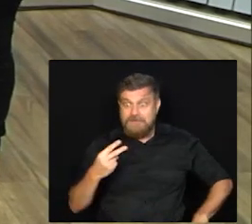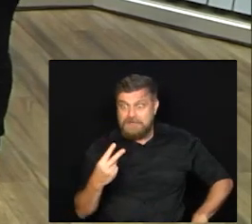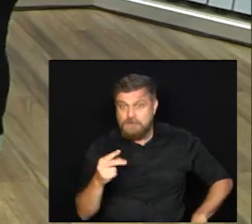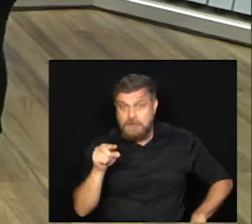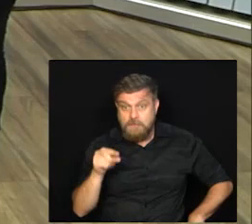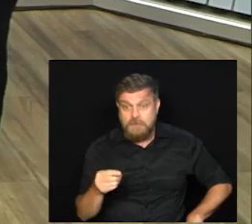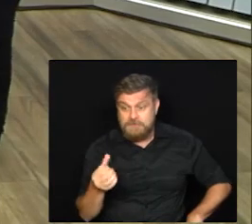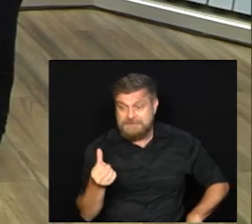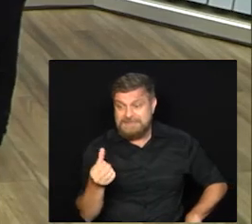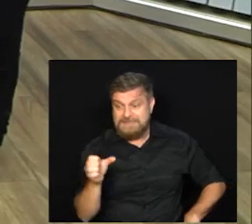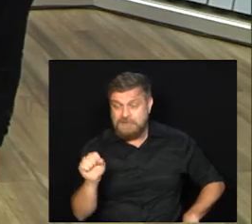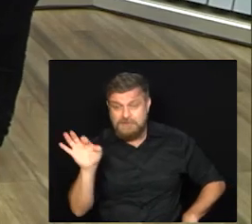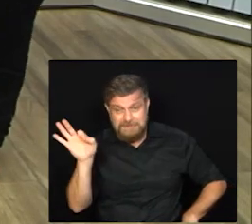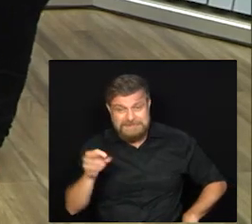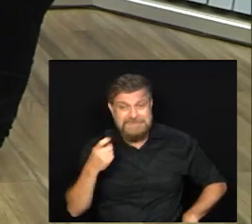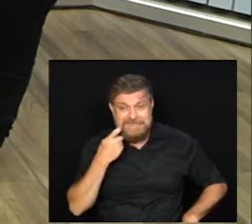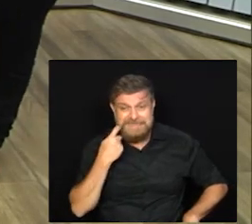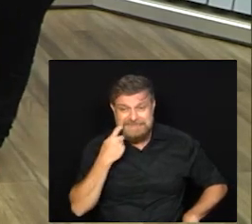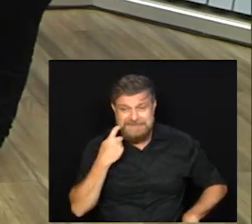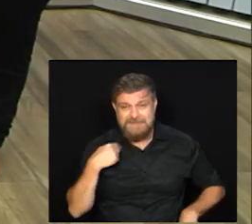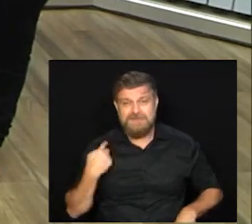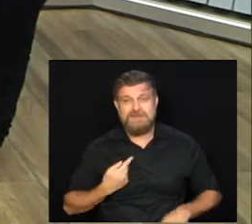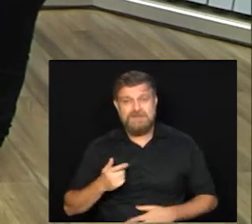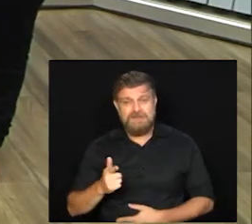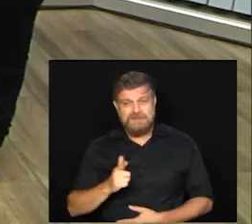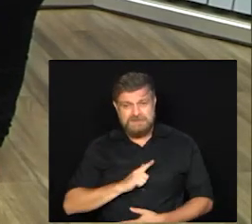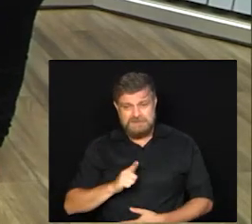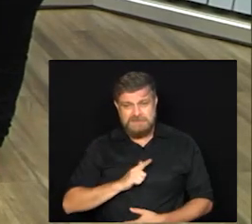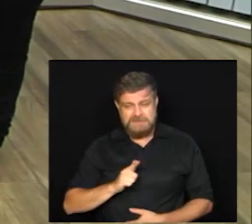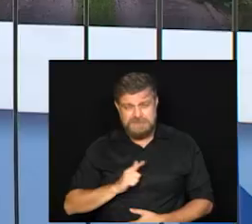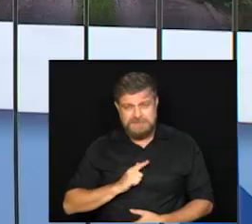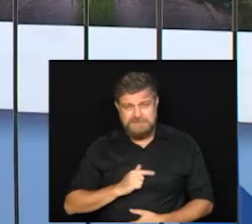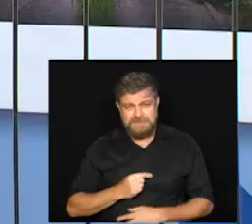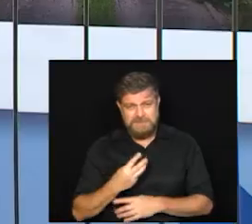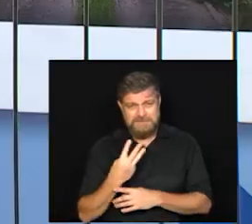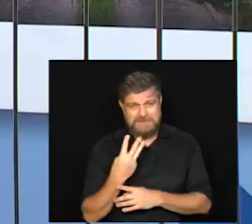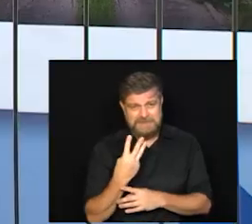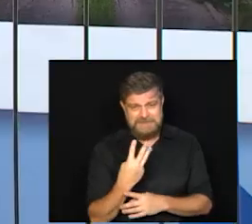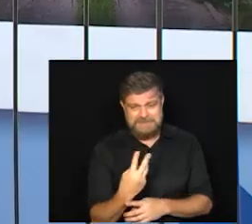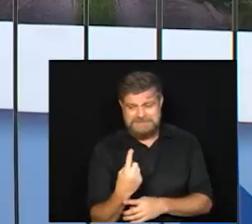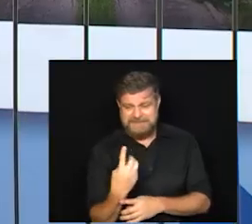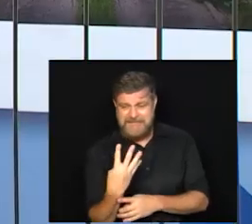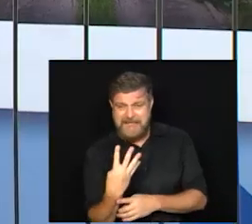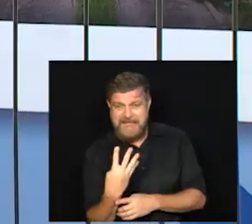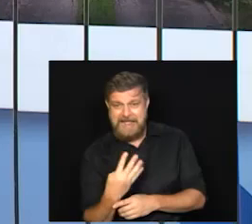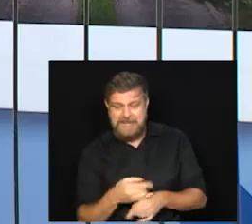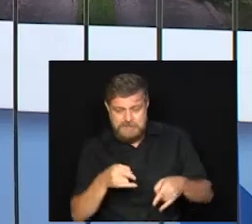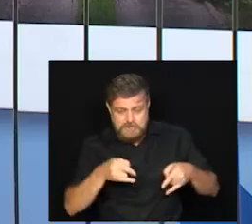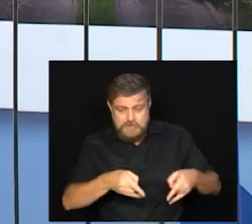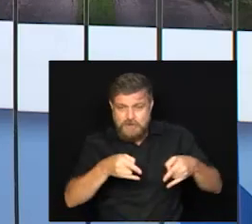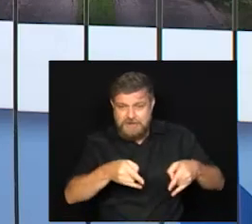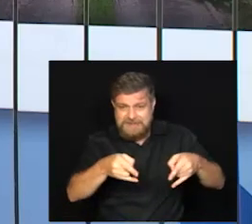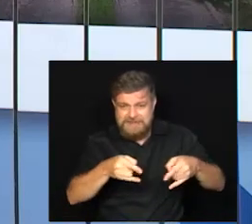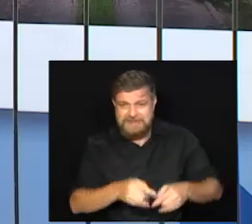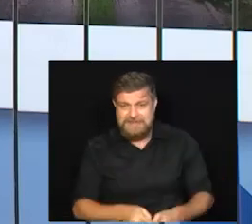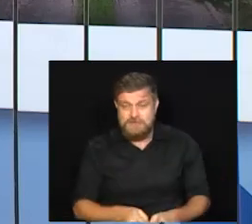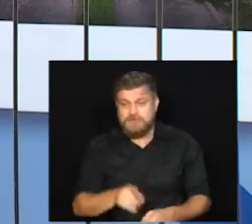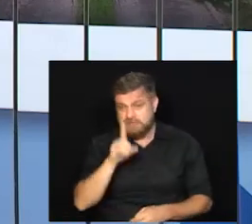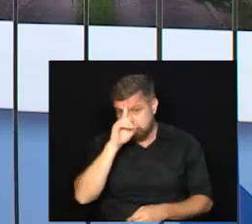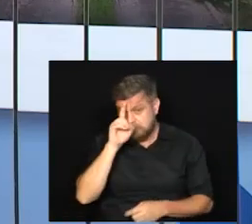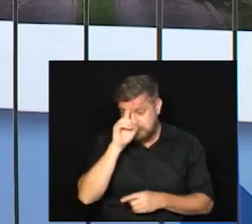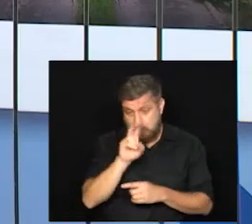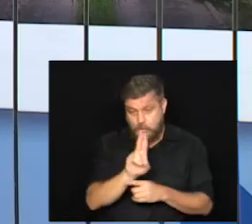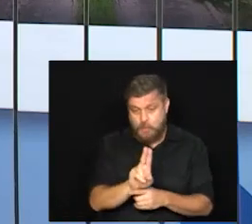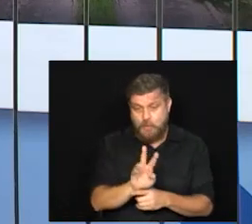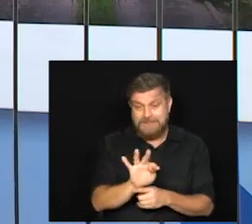92,68% na última sexta-feira, que nós tínhamos, na ocasião, 314 leitos exclusivos de UTI e